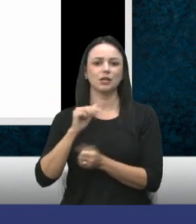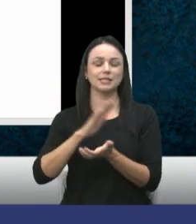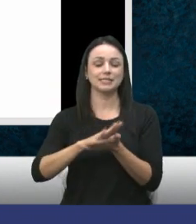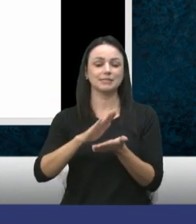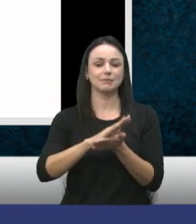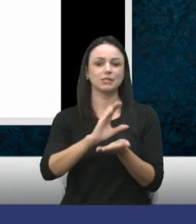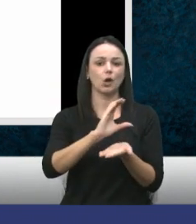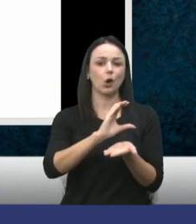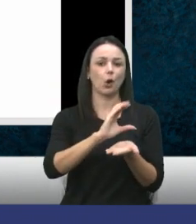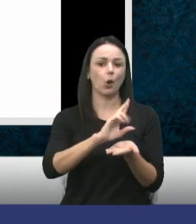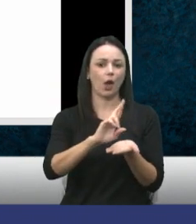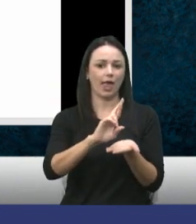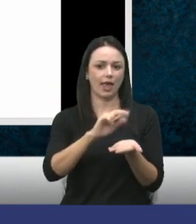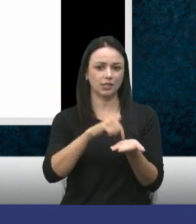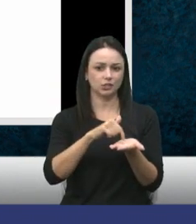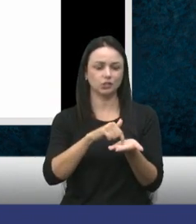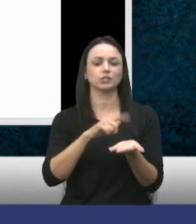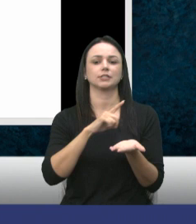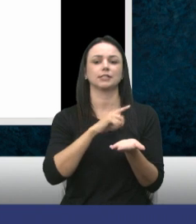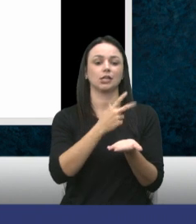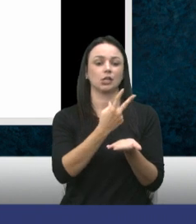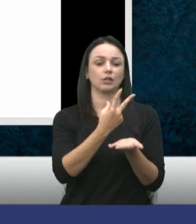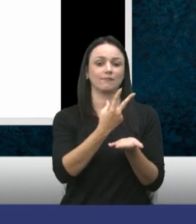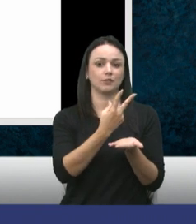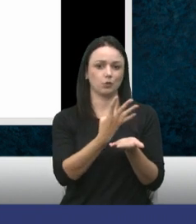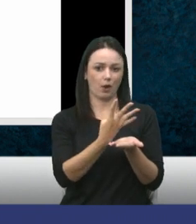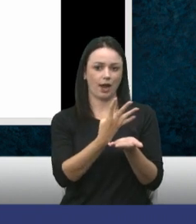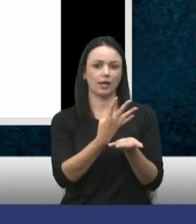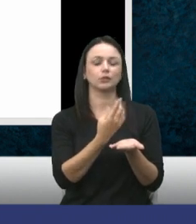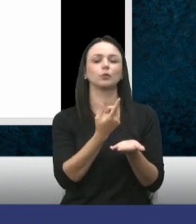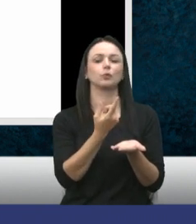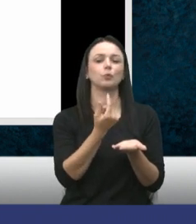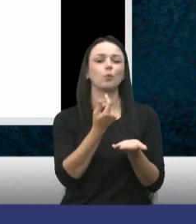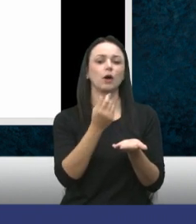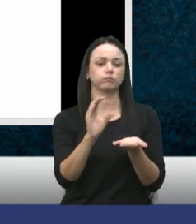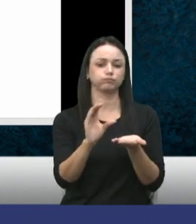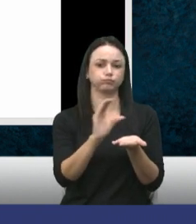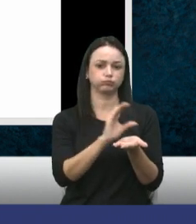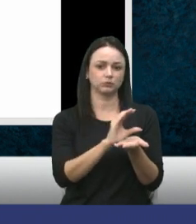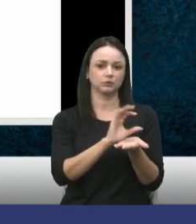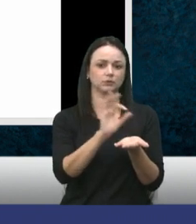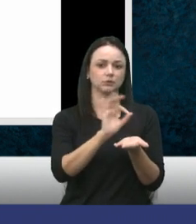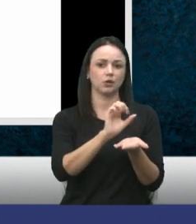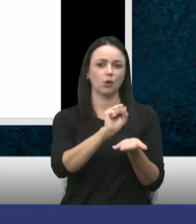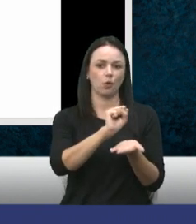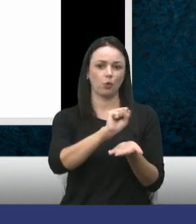correntes, em 2024, foi empenhado um percentual de